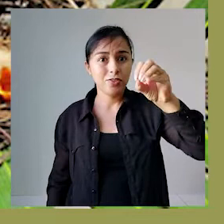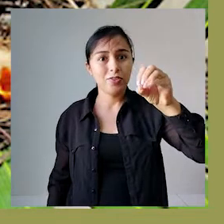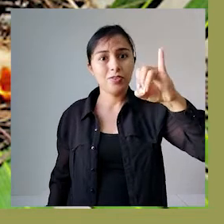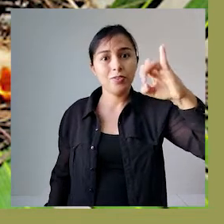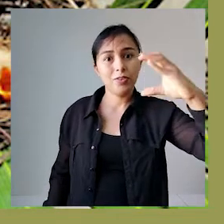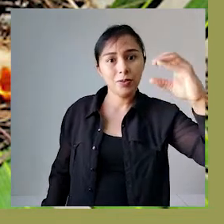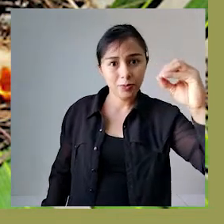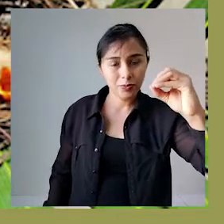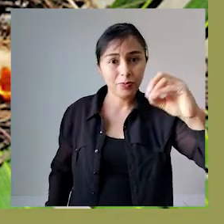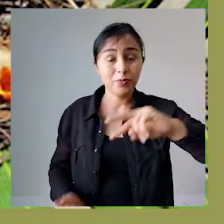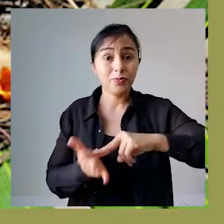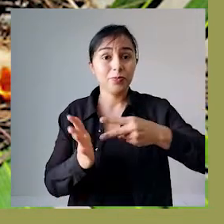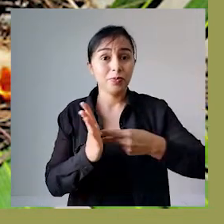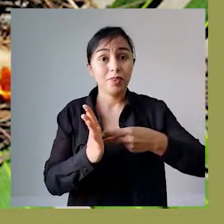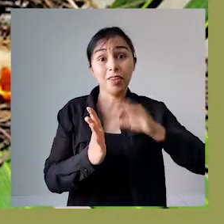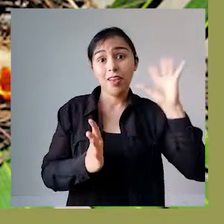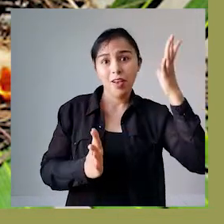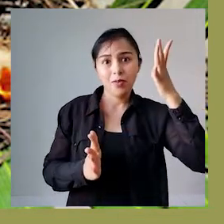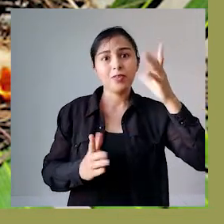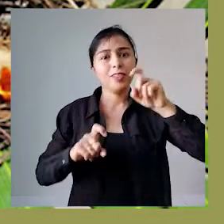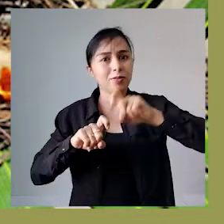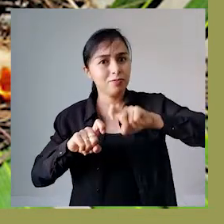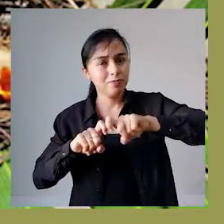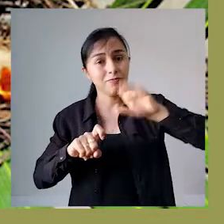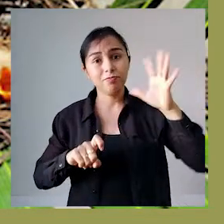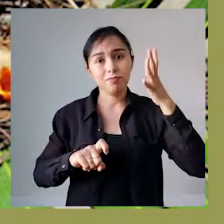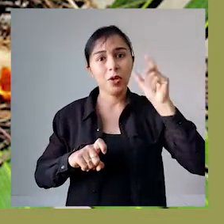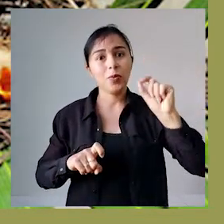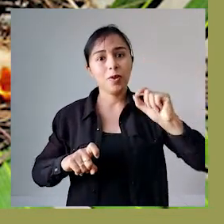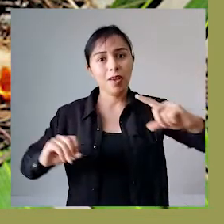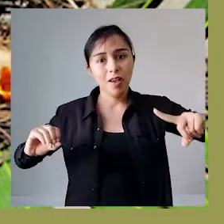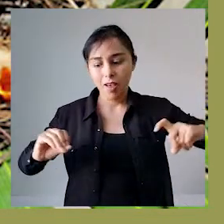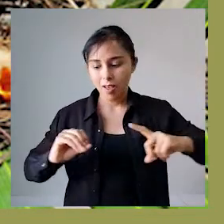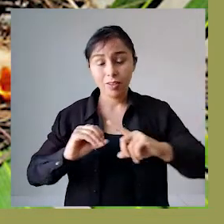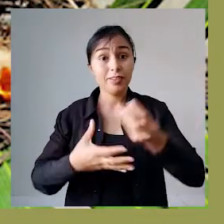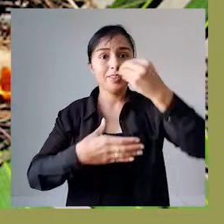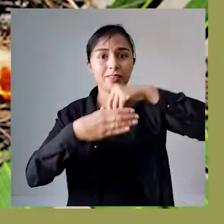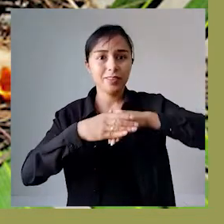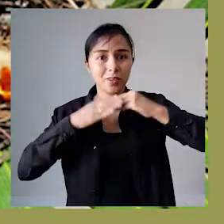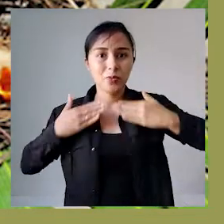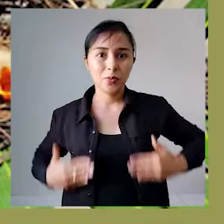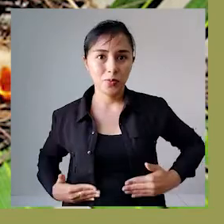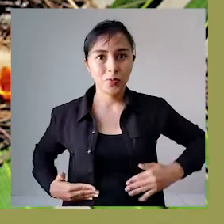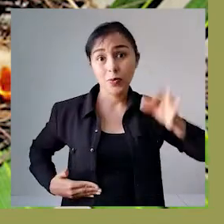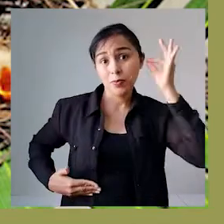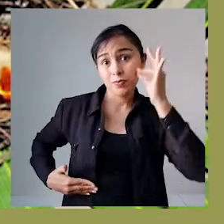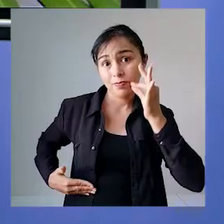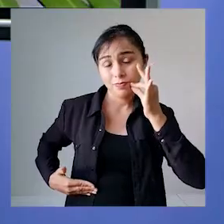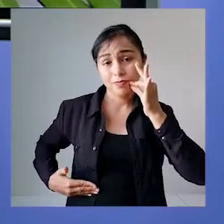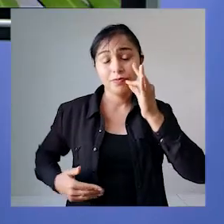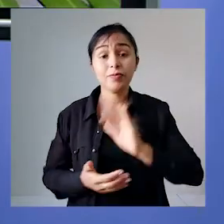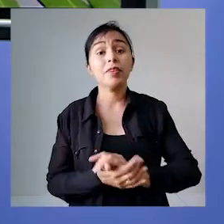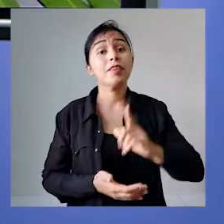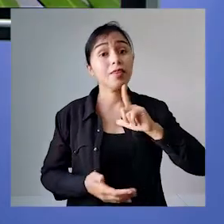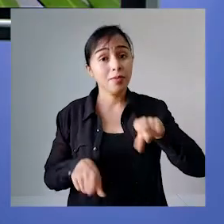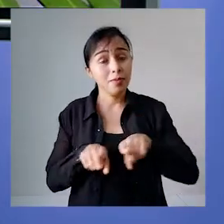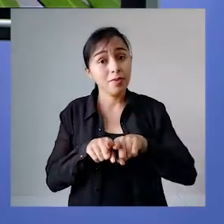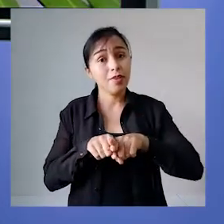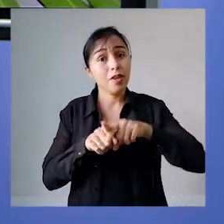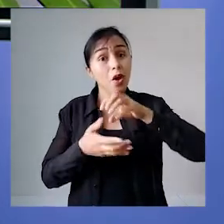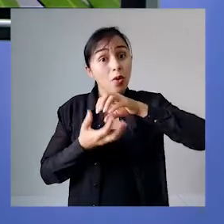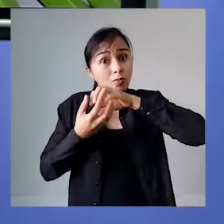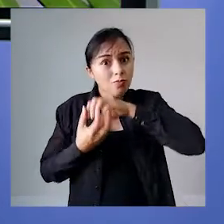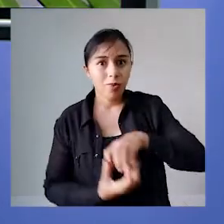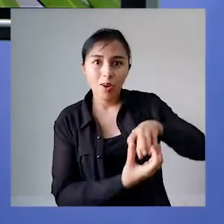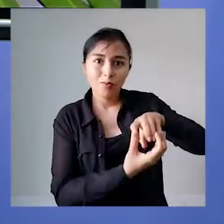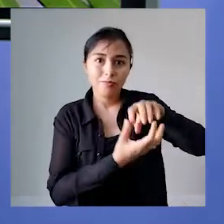o espermatozoide dentro do corpo da fêmea. E são espécies ovíparas, ou seja, nós temos a produção de ovos. É muito comum nas aves